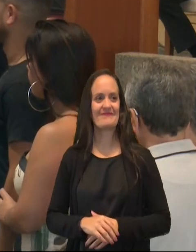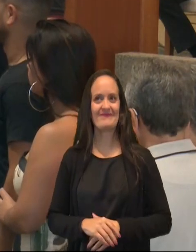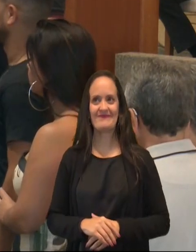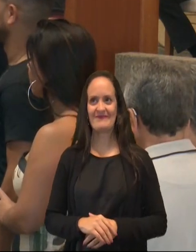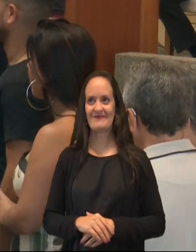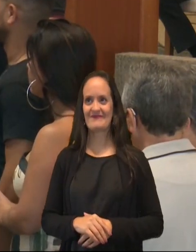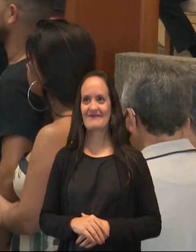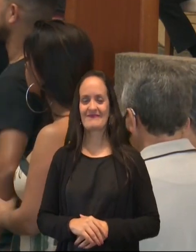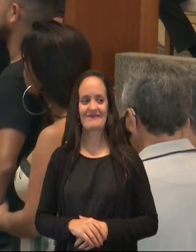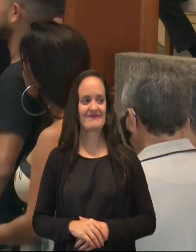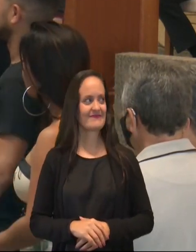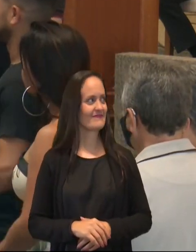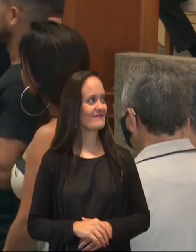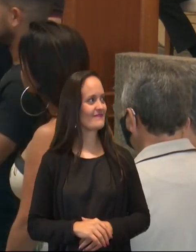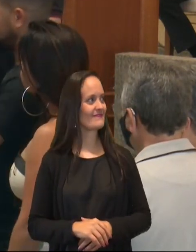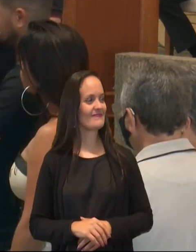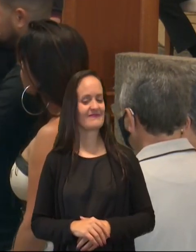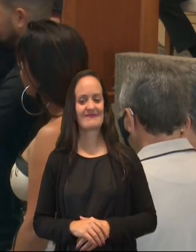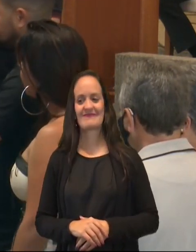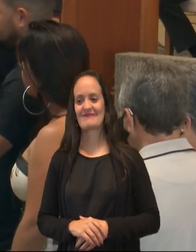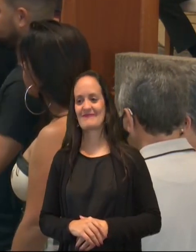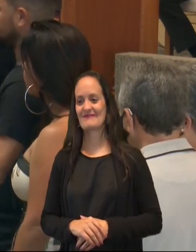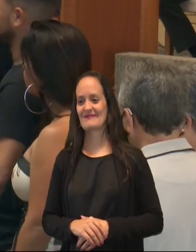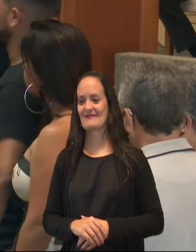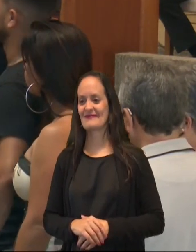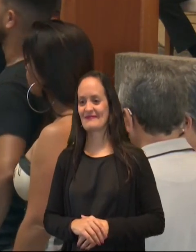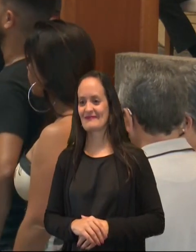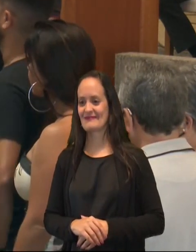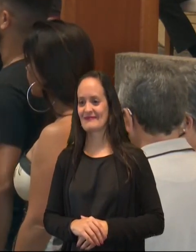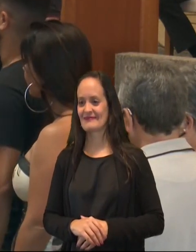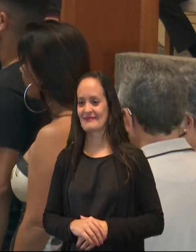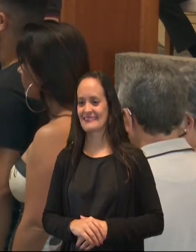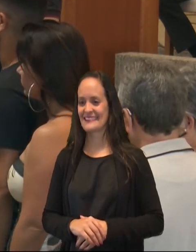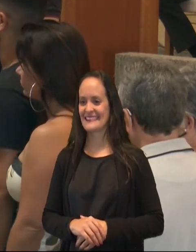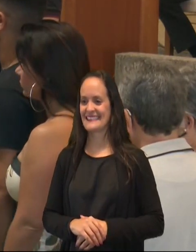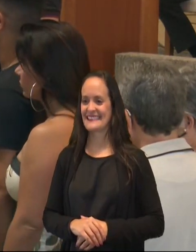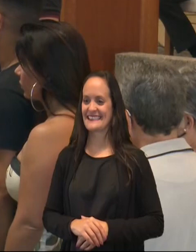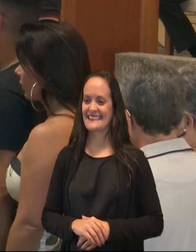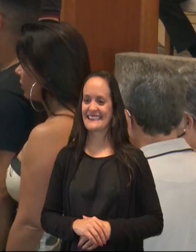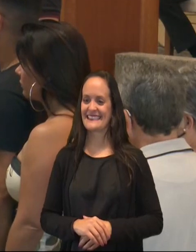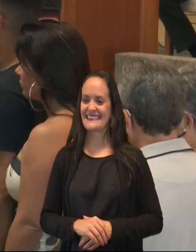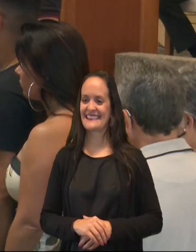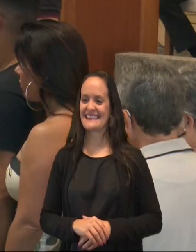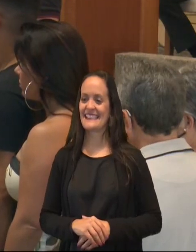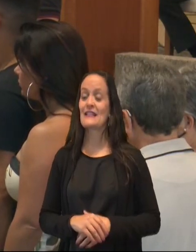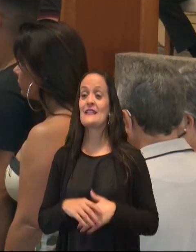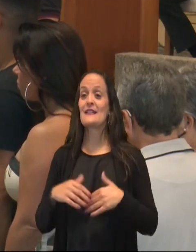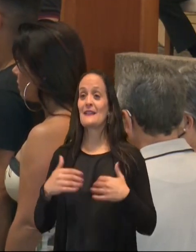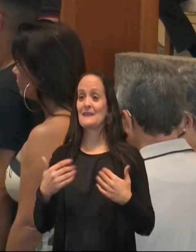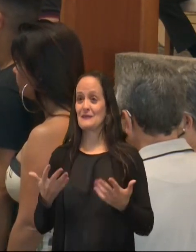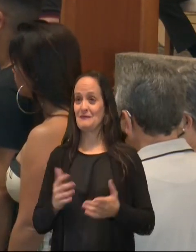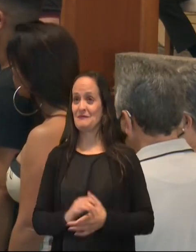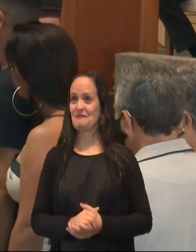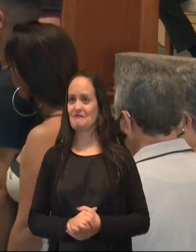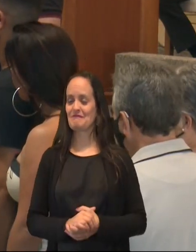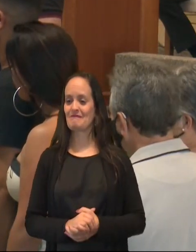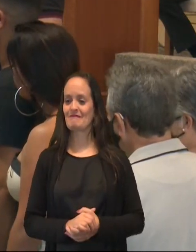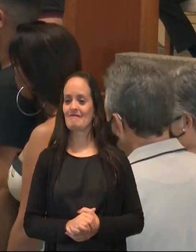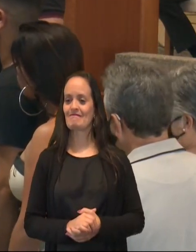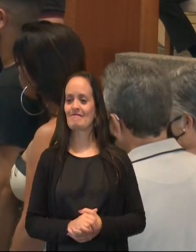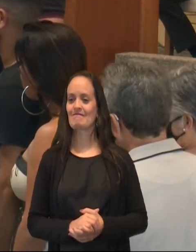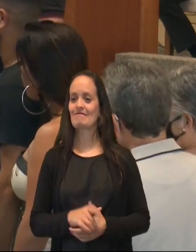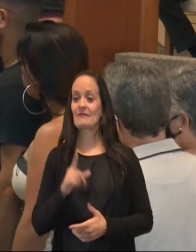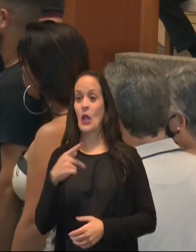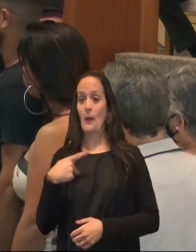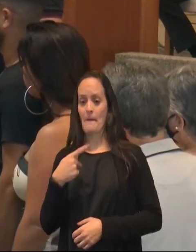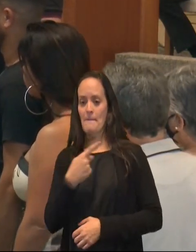O microfone hoje está com implicância comigo, mas não tem problema não. Ó, está arriando aqui. Amados, pastor Marcelo é